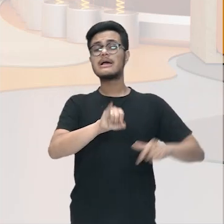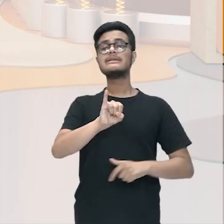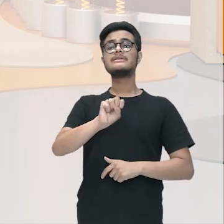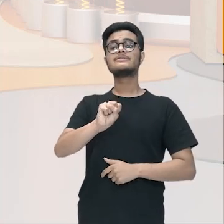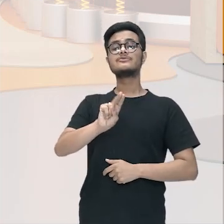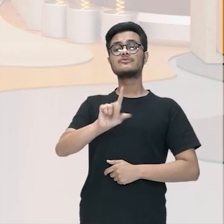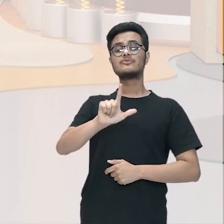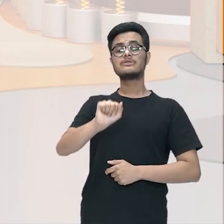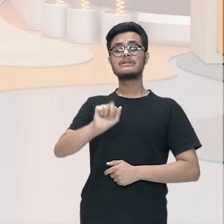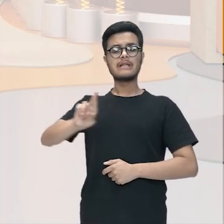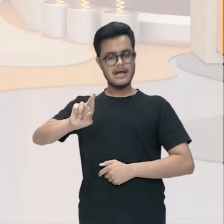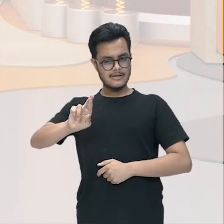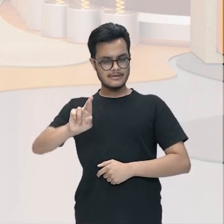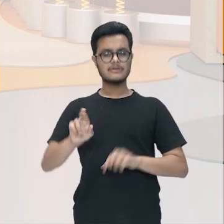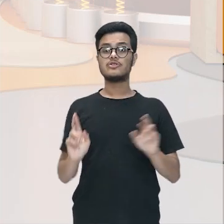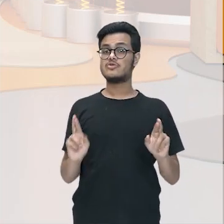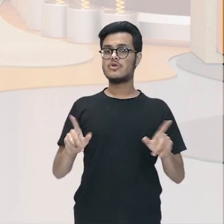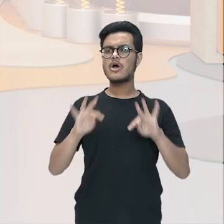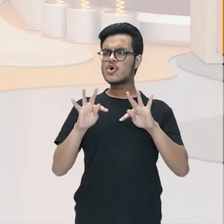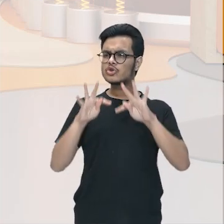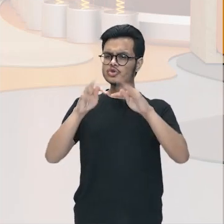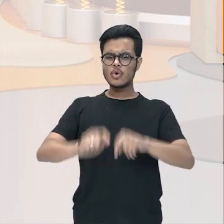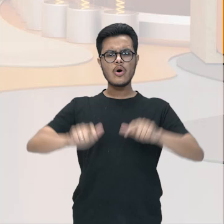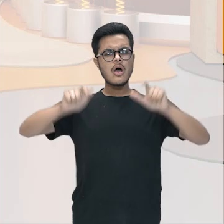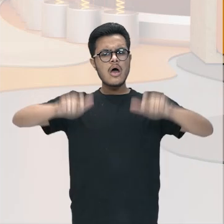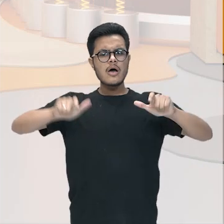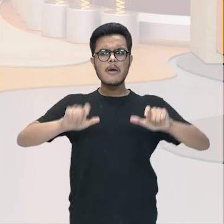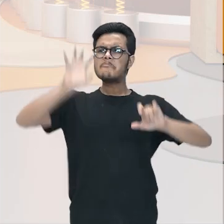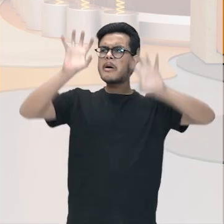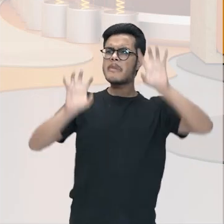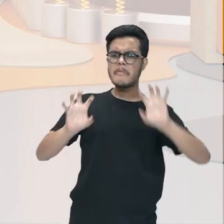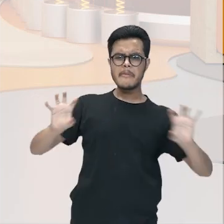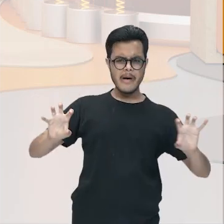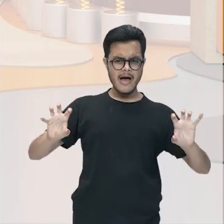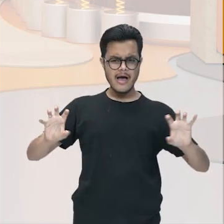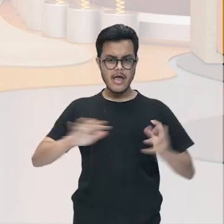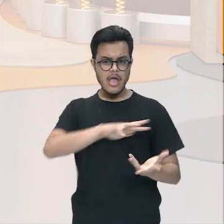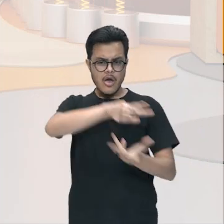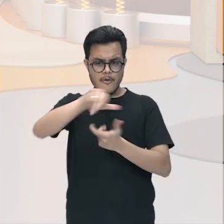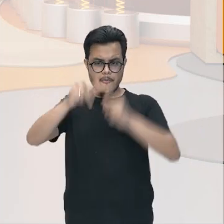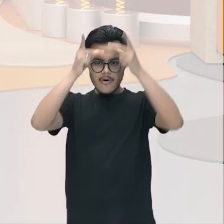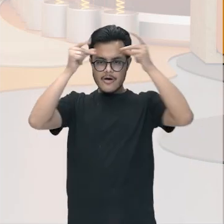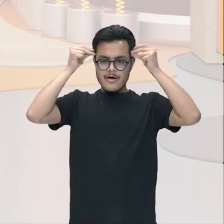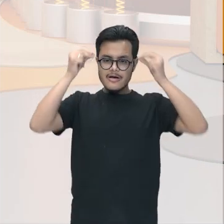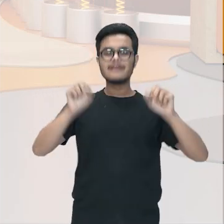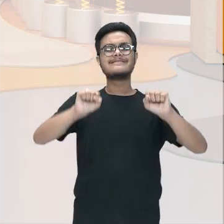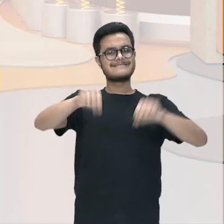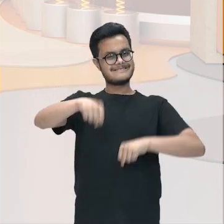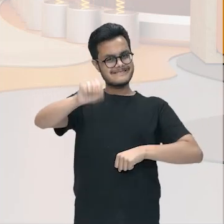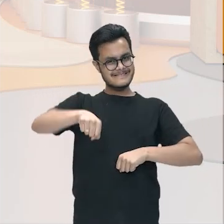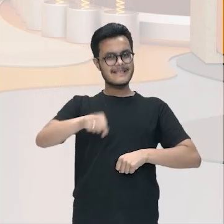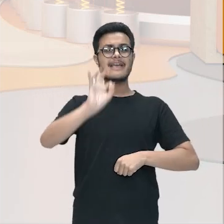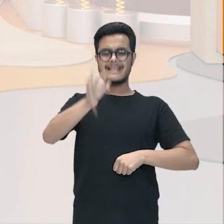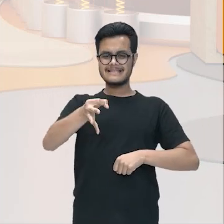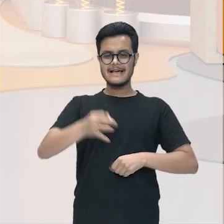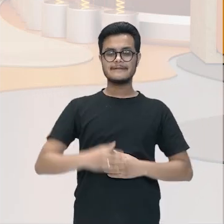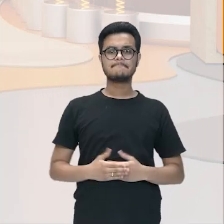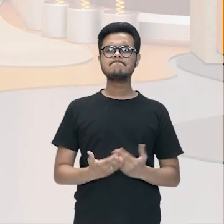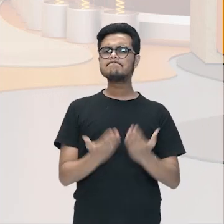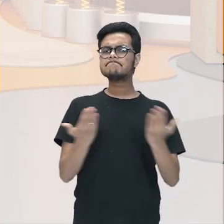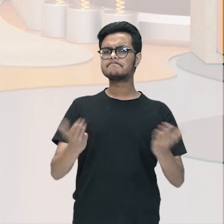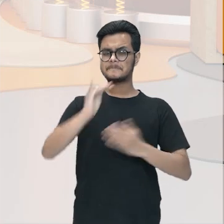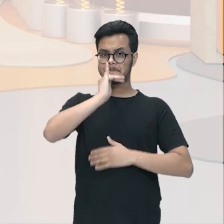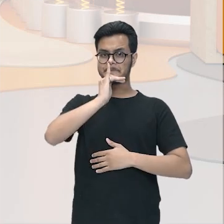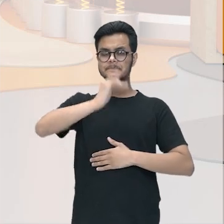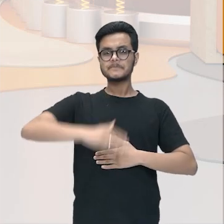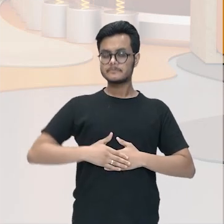insular. Professora, toda essa parte do mapinha é o mundo grego? É exatamente isso. E depois, né, eles